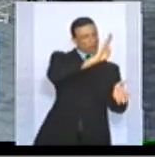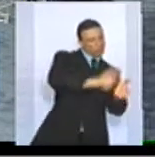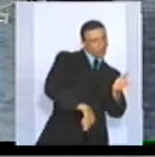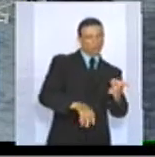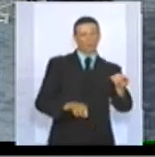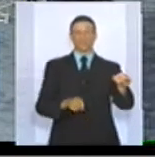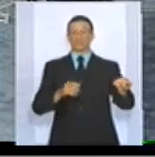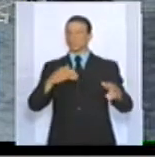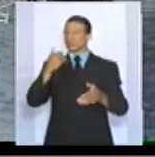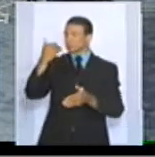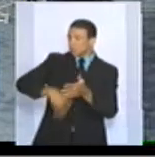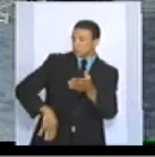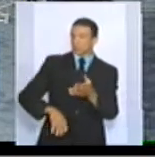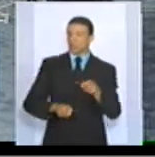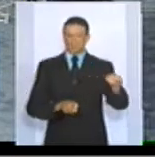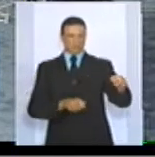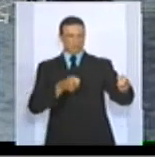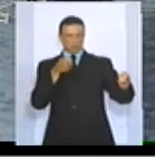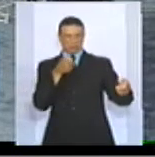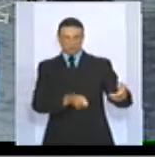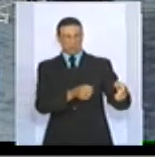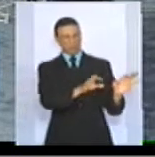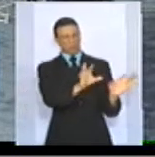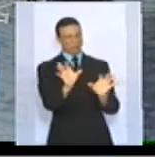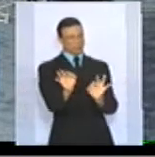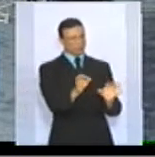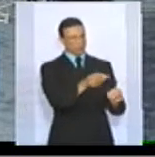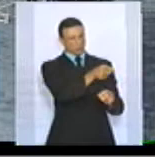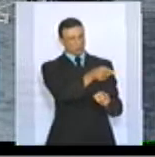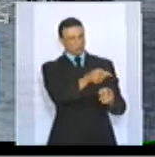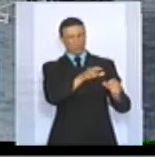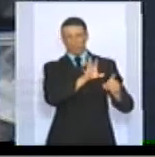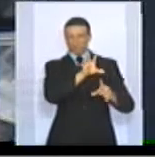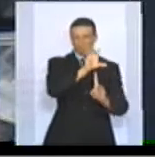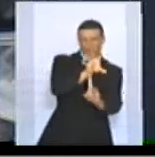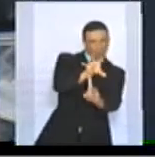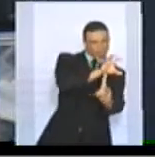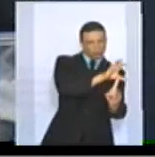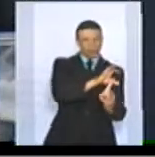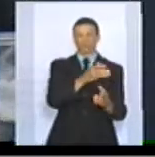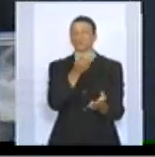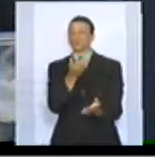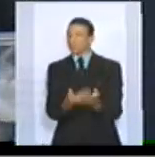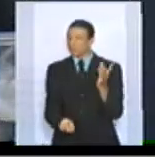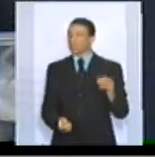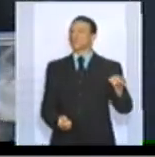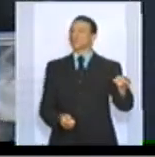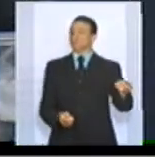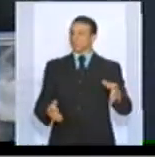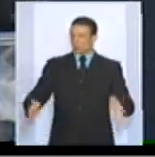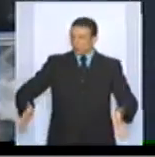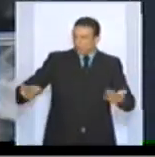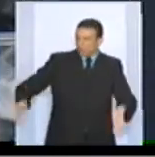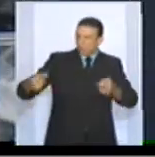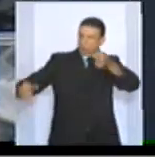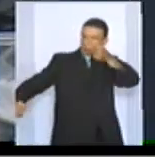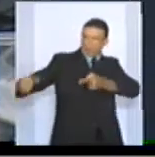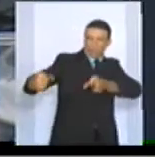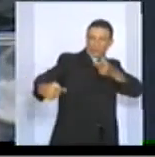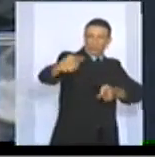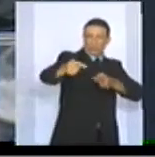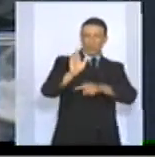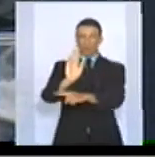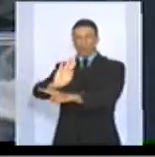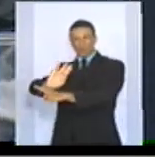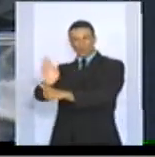cadeia verticalizada que os grandes estúdios cinematográficos possuíam. Isso buscava estimular a competição na oferta de